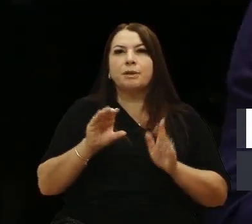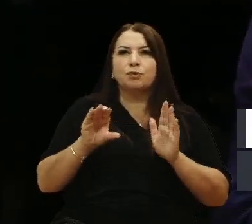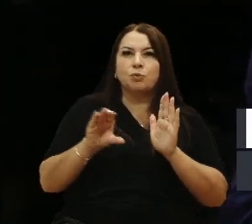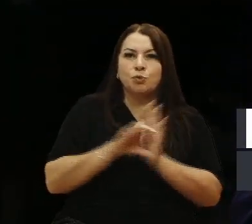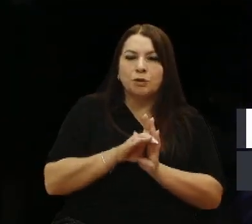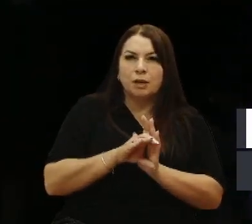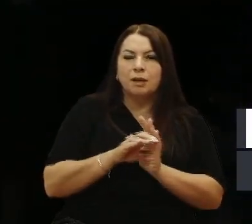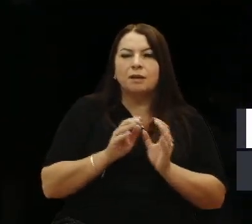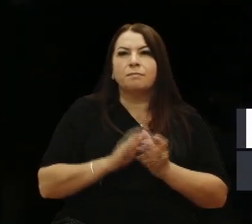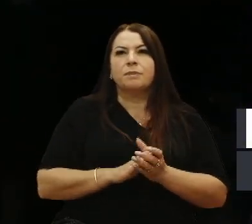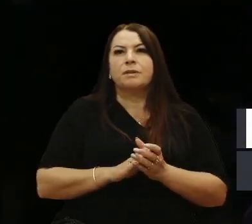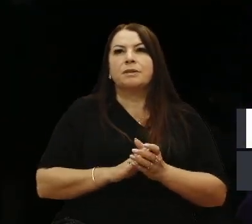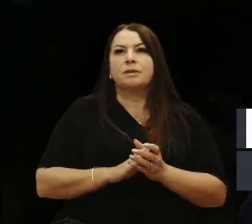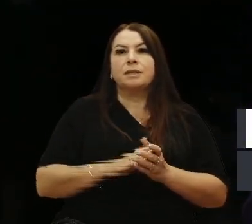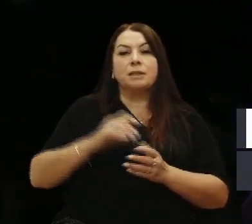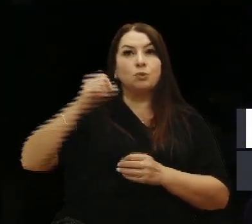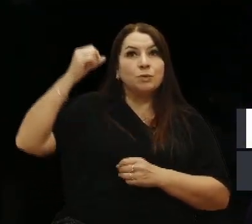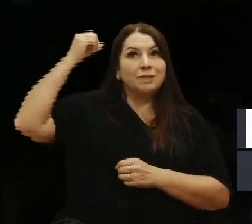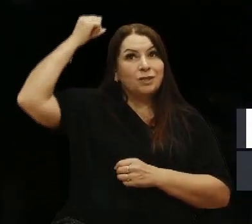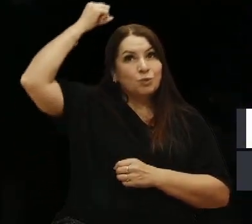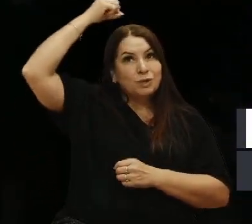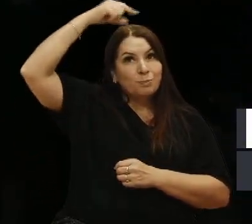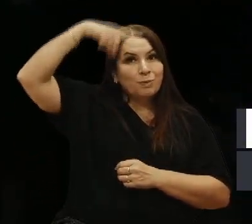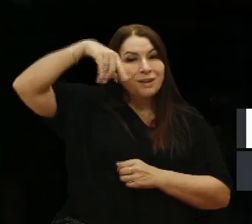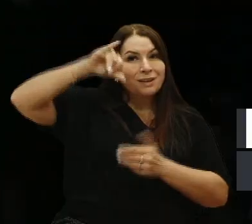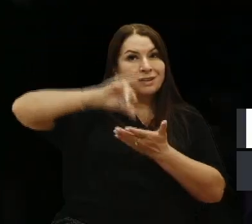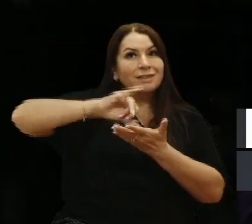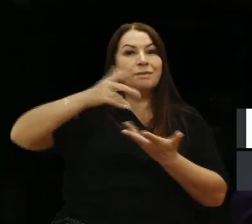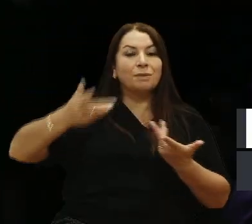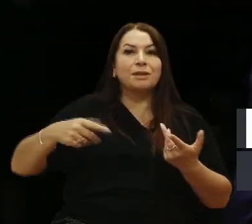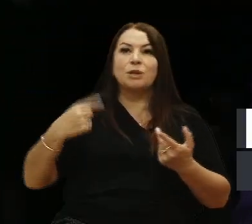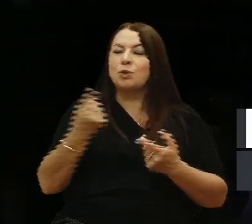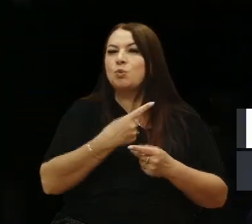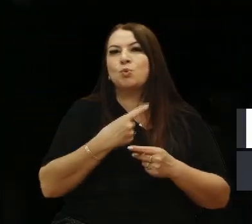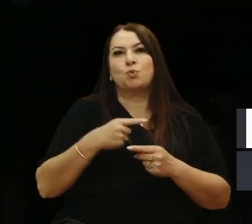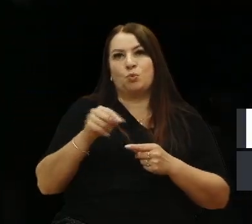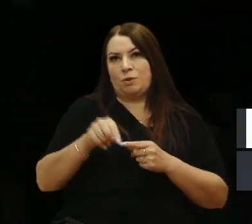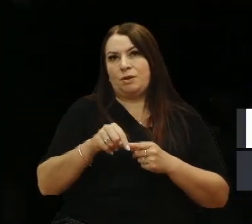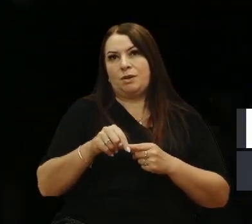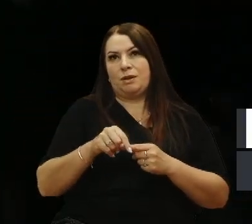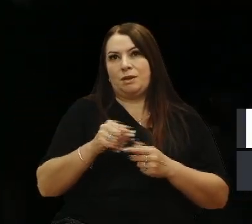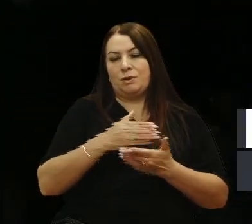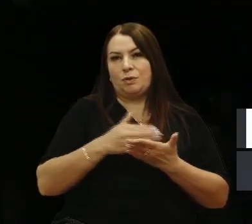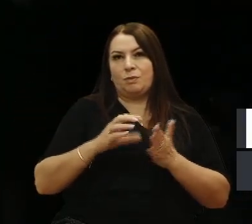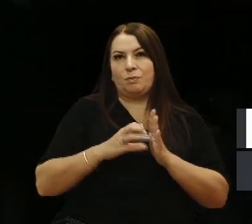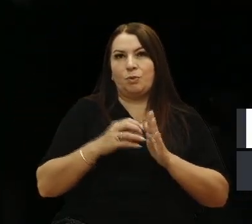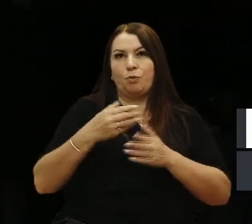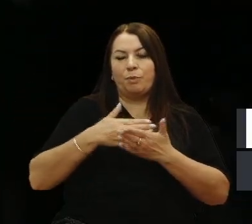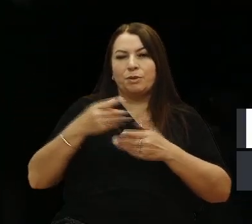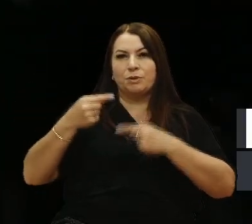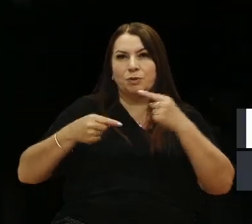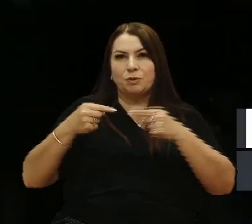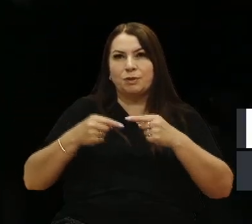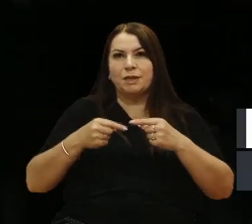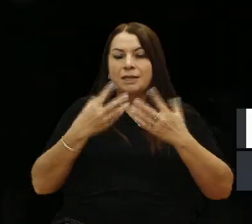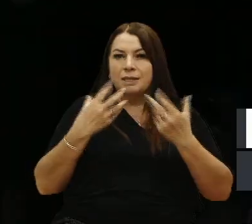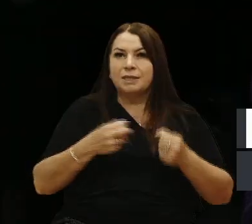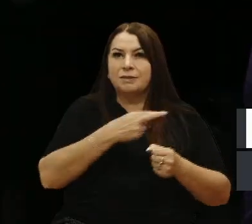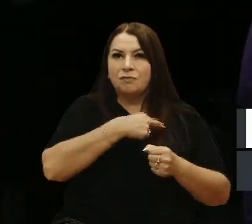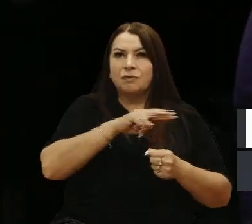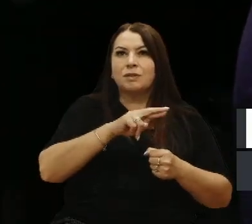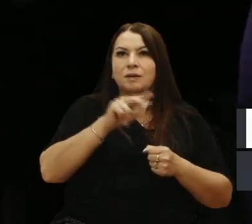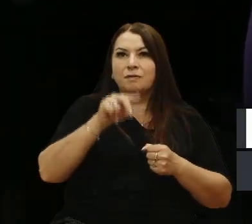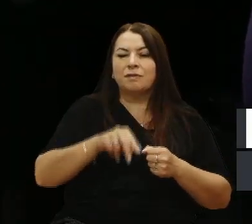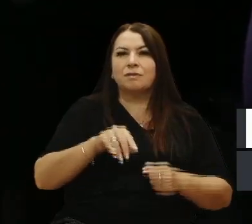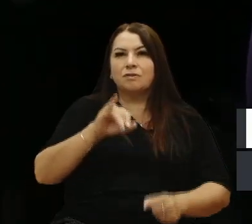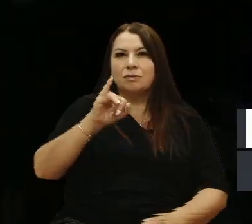nós temos pessoas espíritas, nós temos de tudo no nosso partido. E quem iniciou esse debate sobre intolerância religiosa no Brasil foi